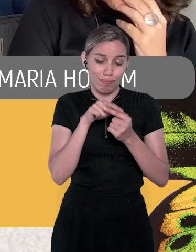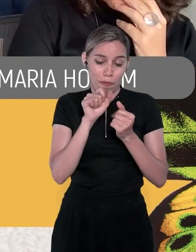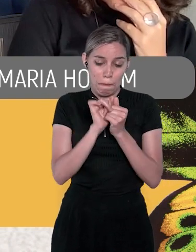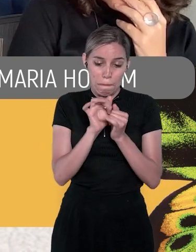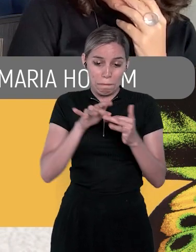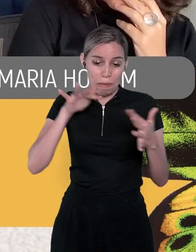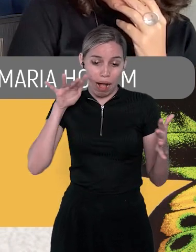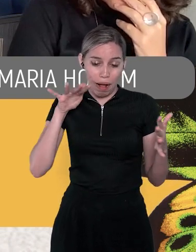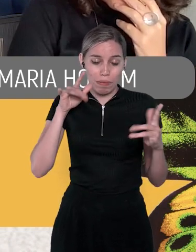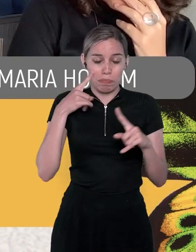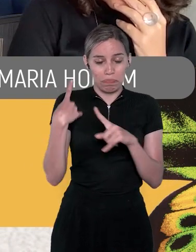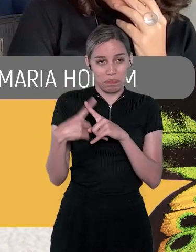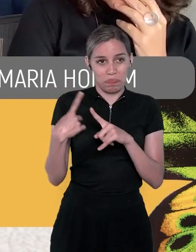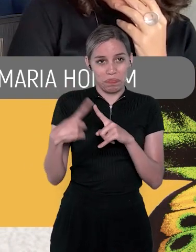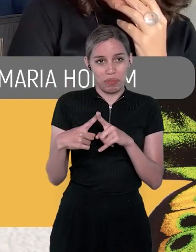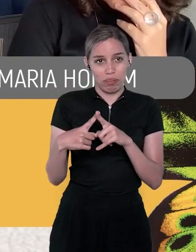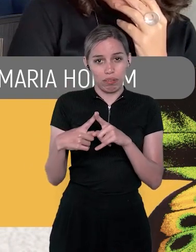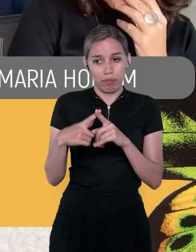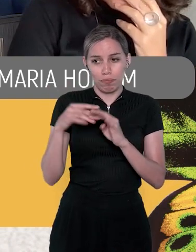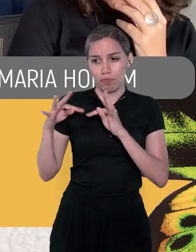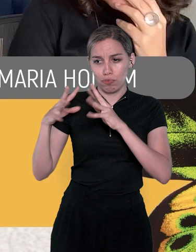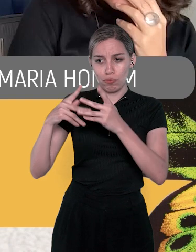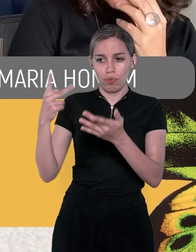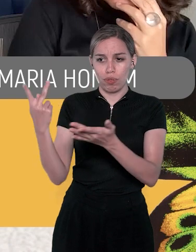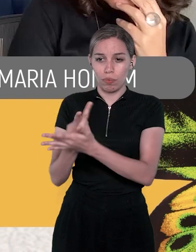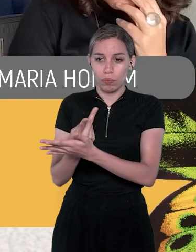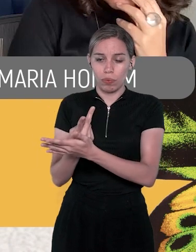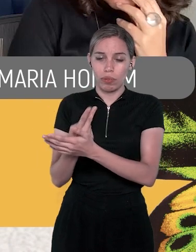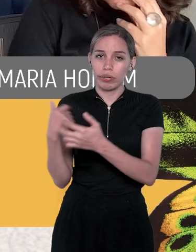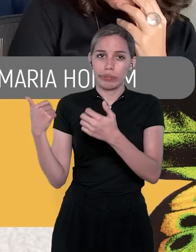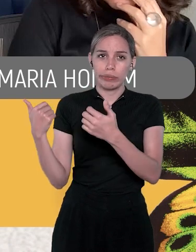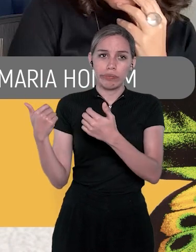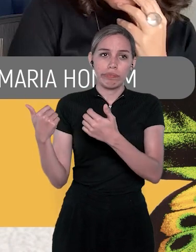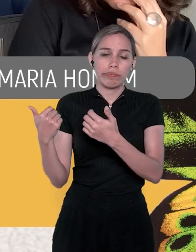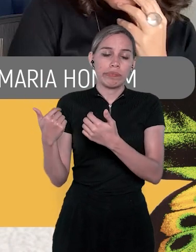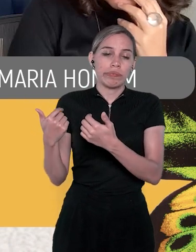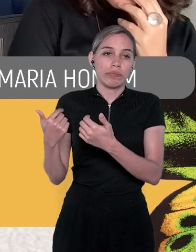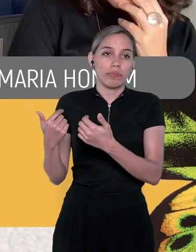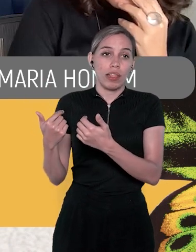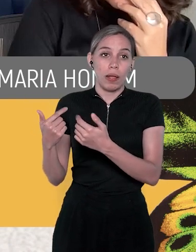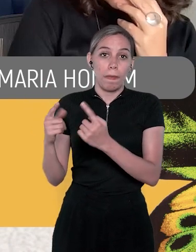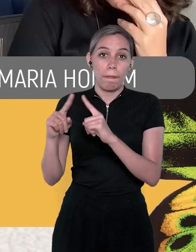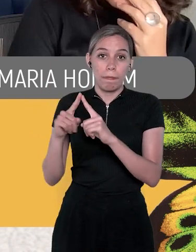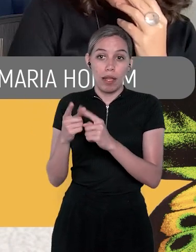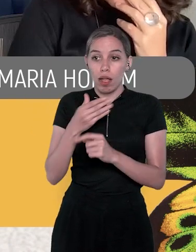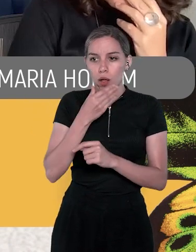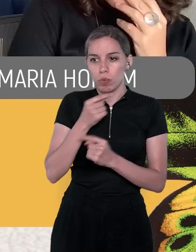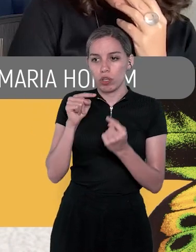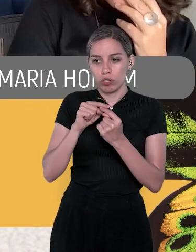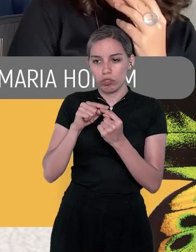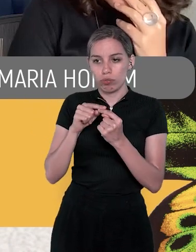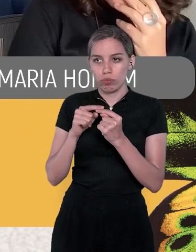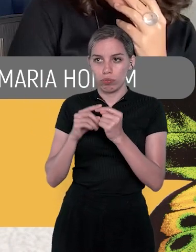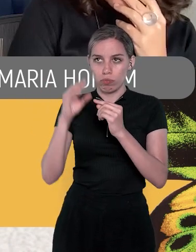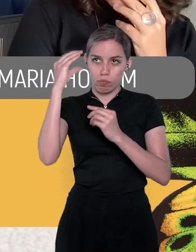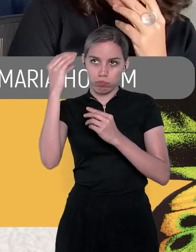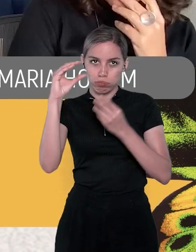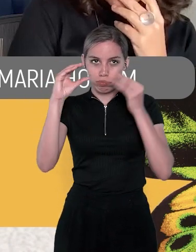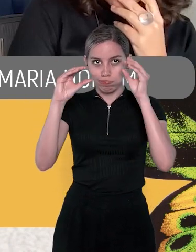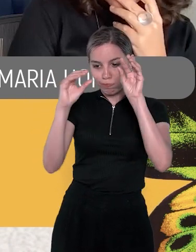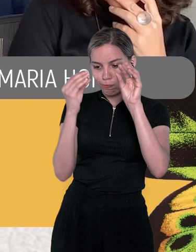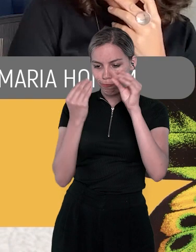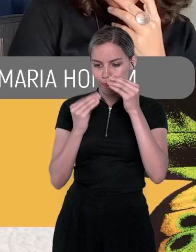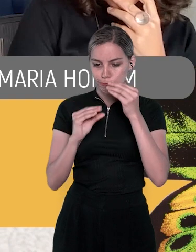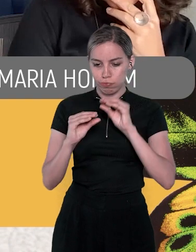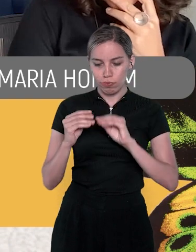coisa ele vai evoluindo, o entorno dele e o desfecho, mas ele é um mosaico, você pegou muito bem,